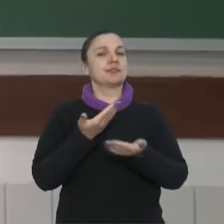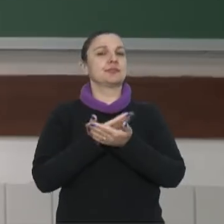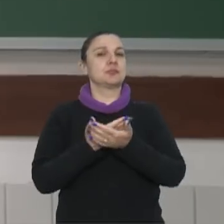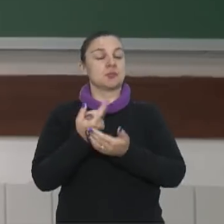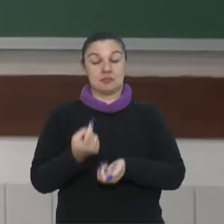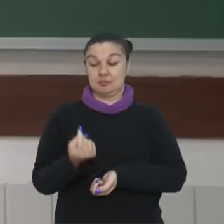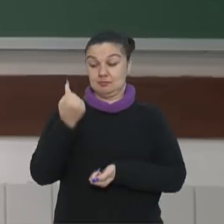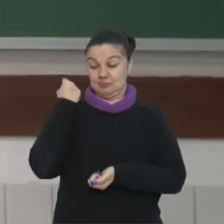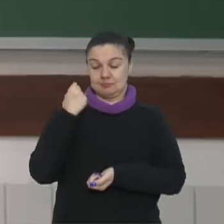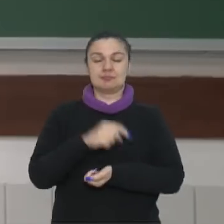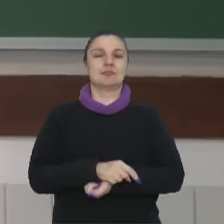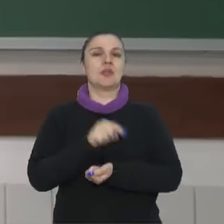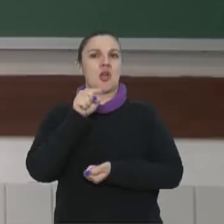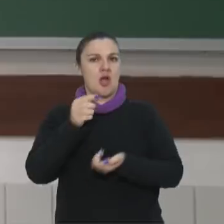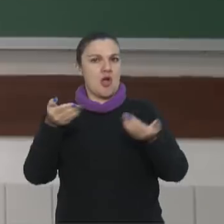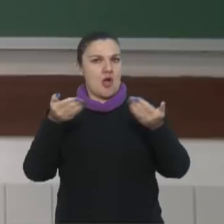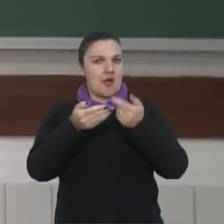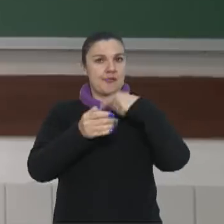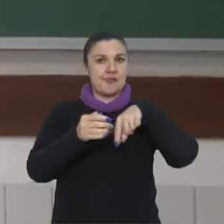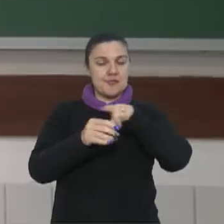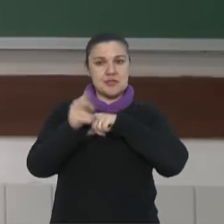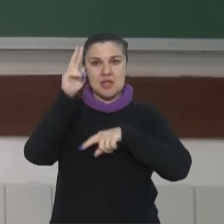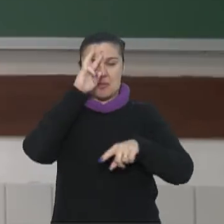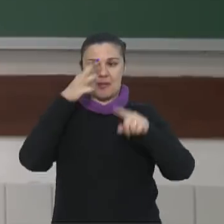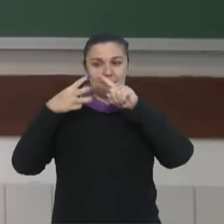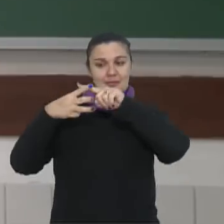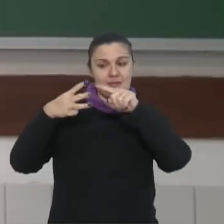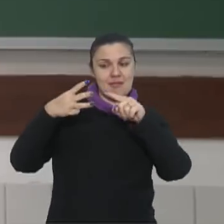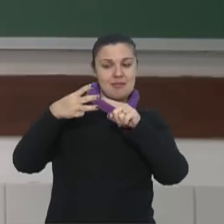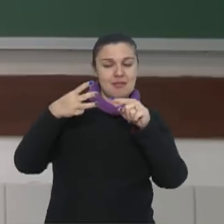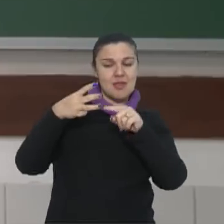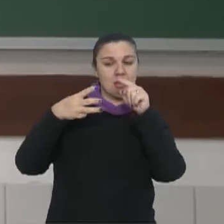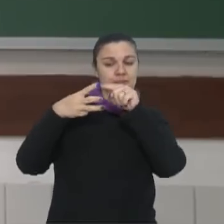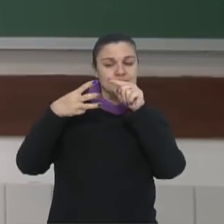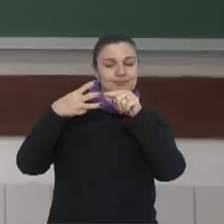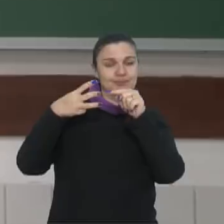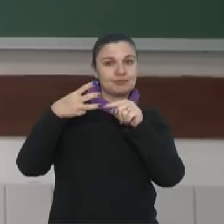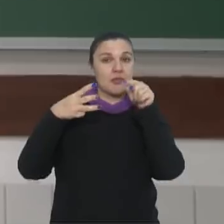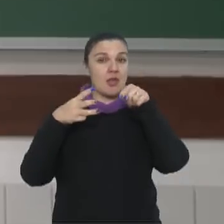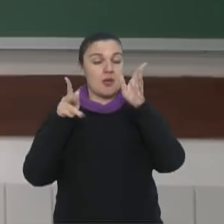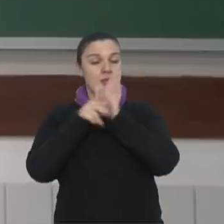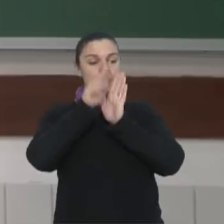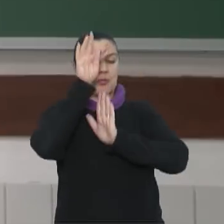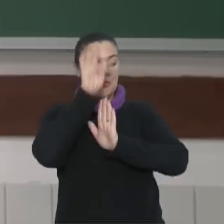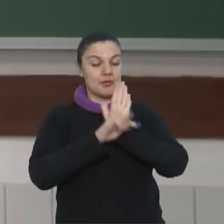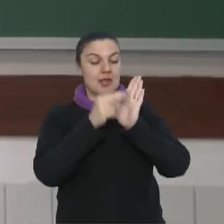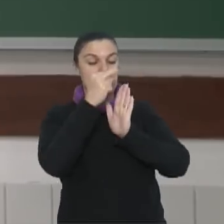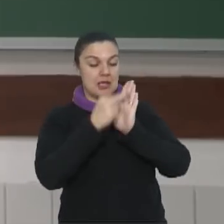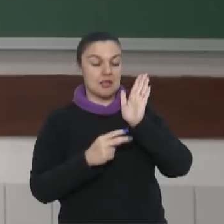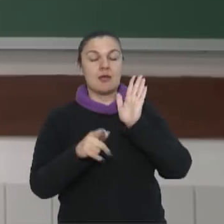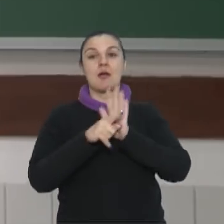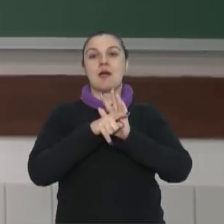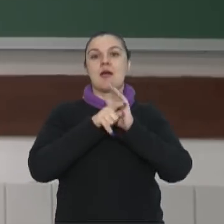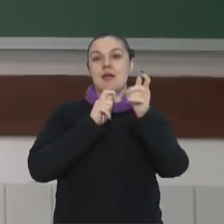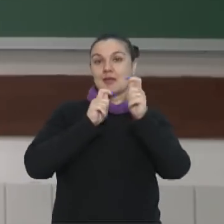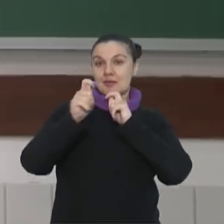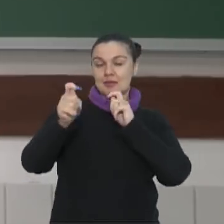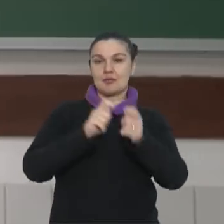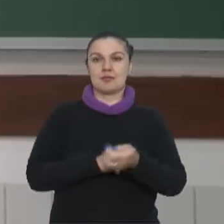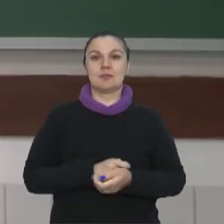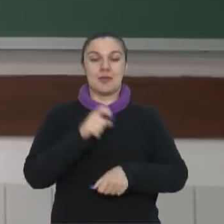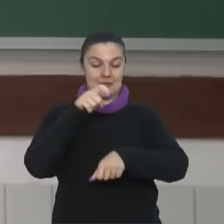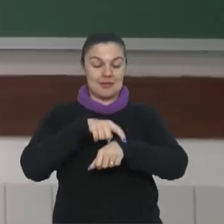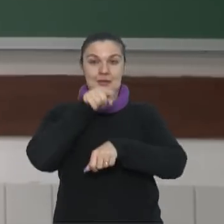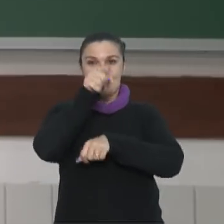entrevista na aula passada e eu quero agora lembrar com você 3 características que fazem desse texto lido uma